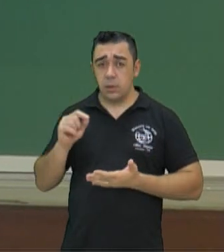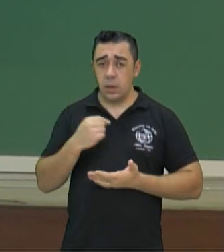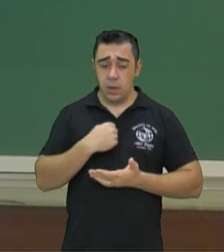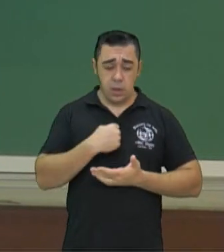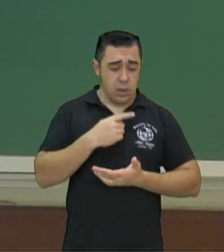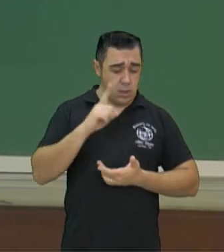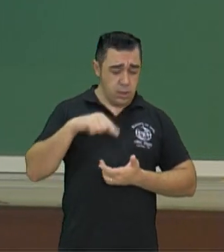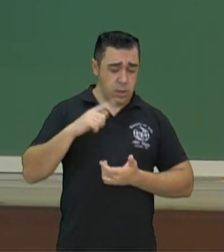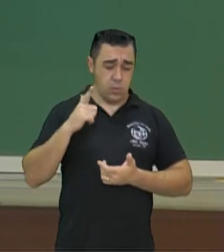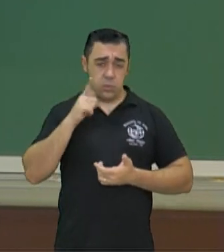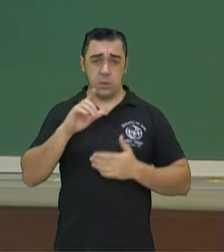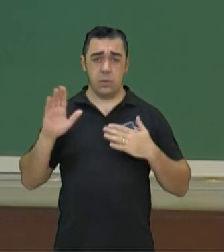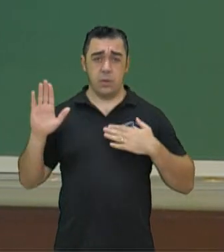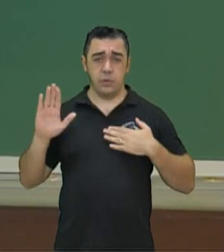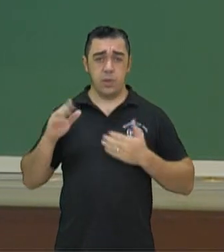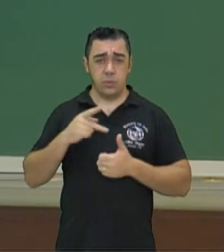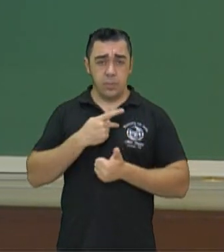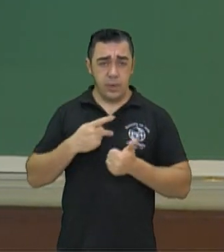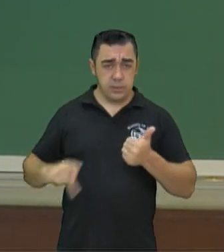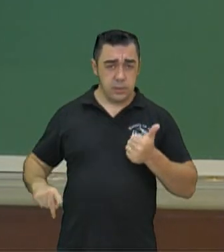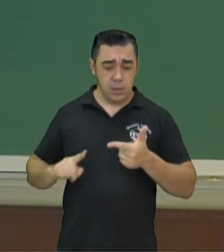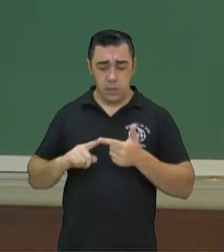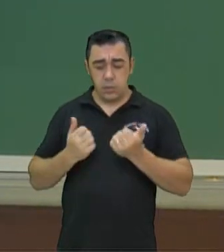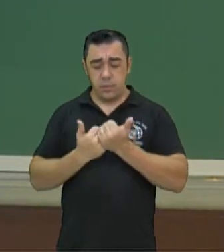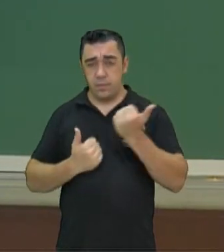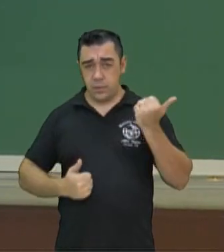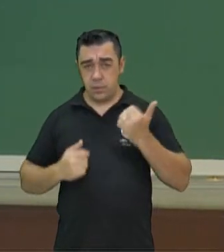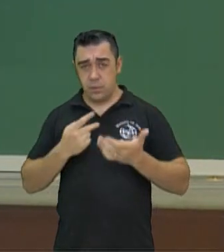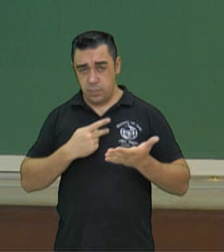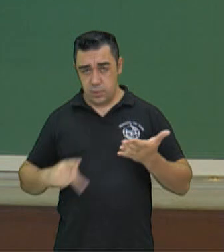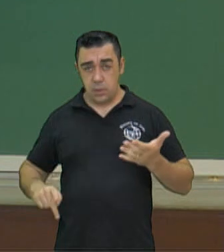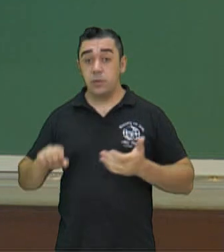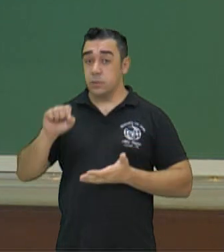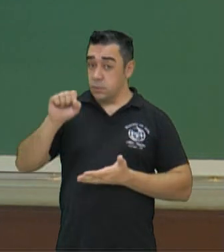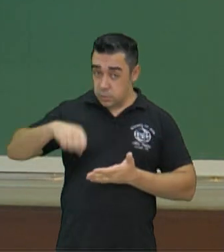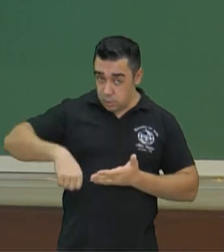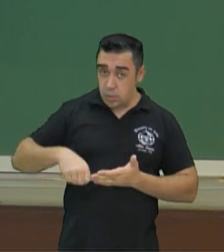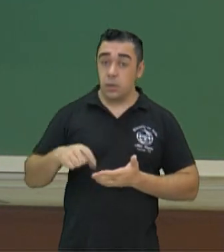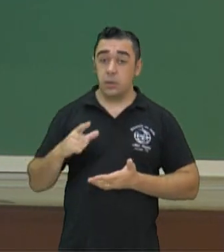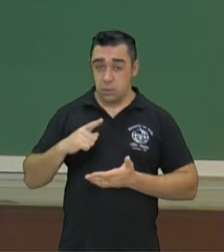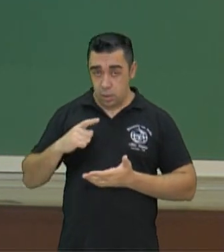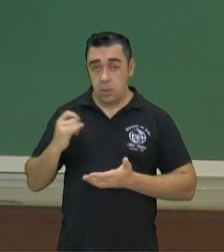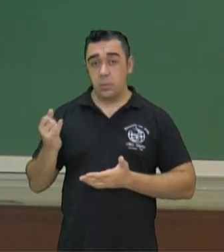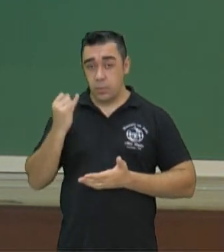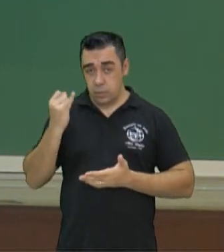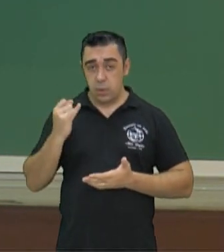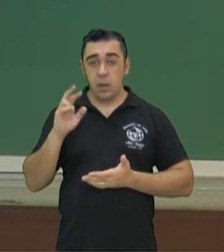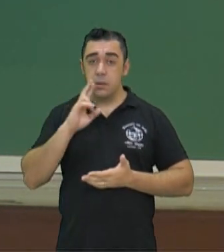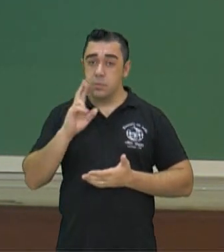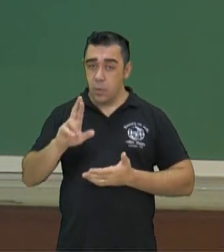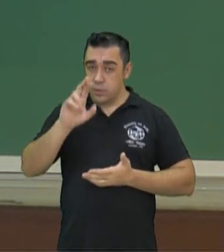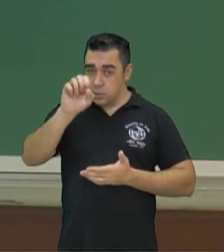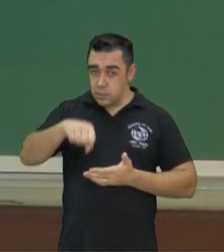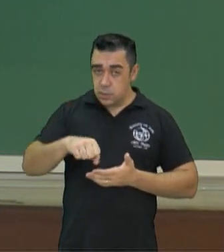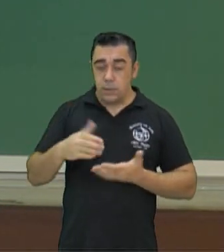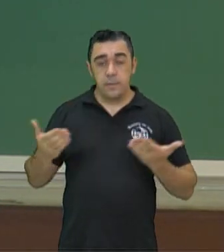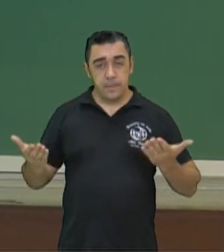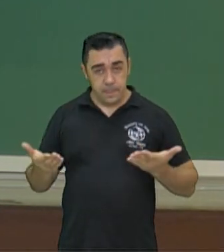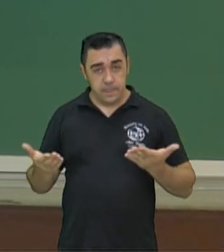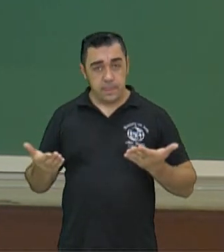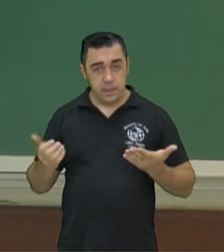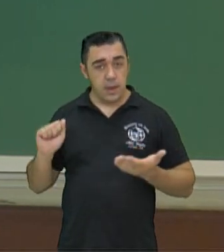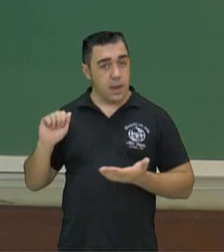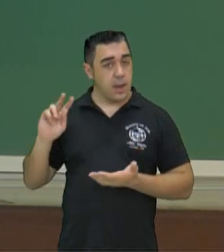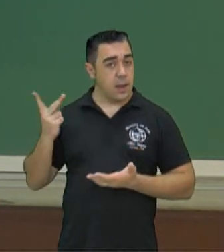eu ganhar o cargo de presidente ou de vice-presidente? Nesse caso, importa, né? Então, a resposta é sim,